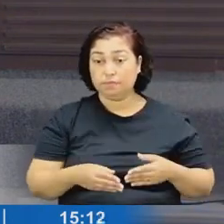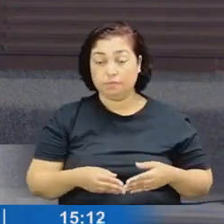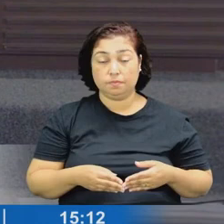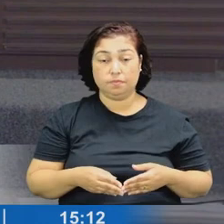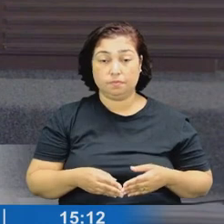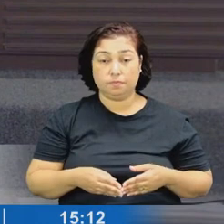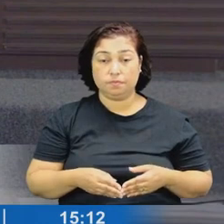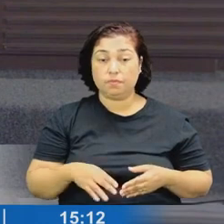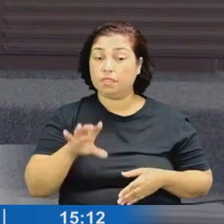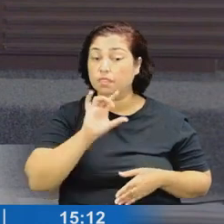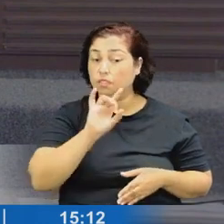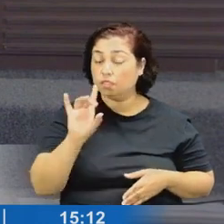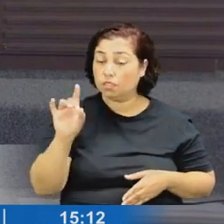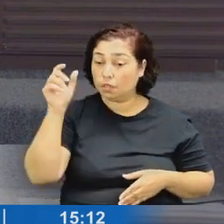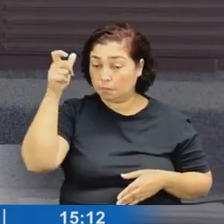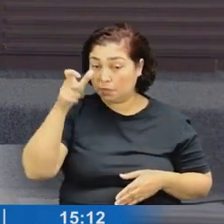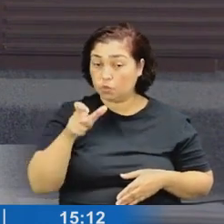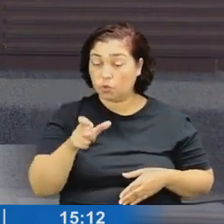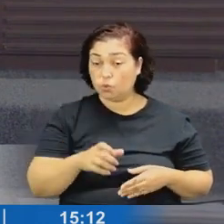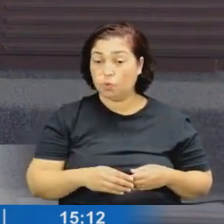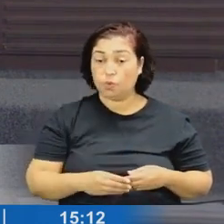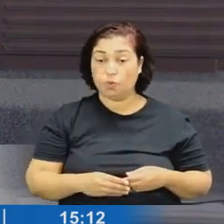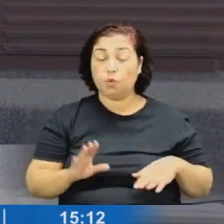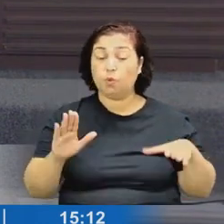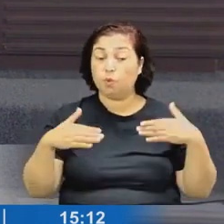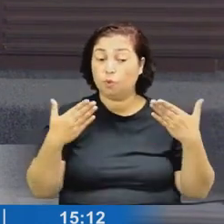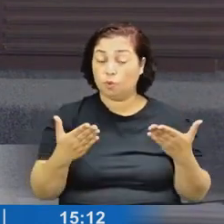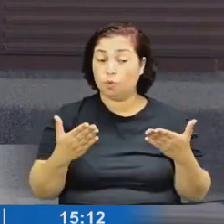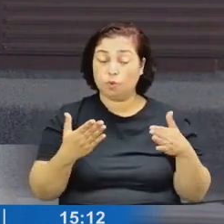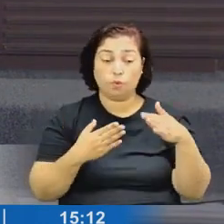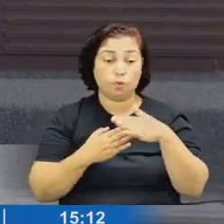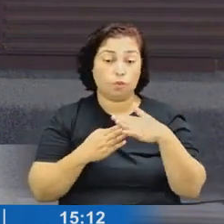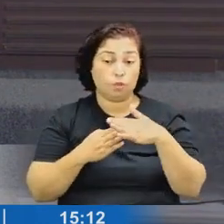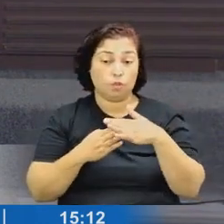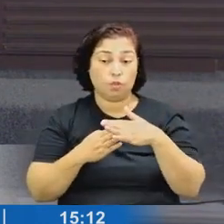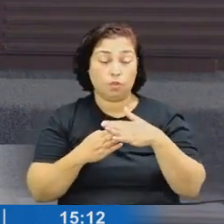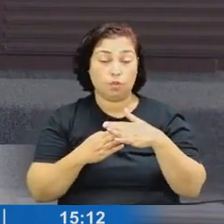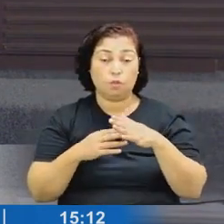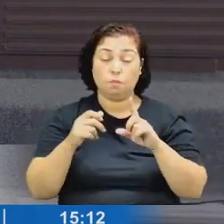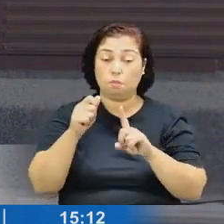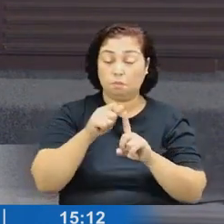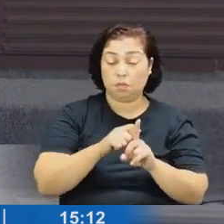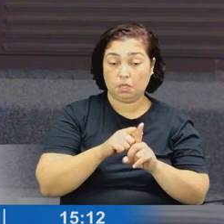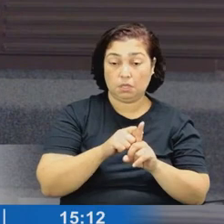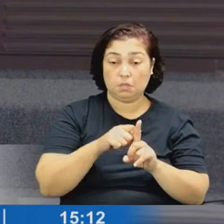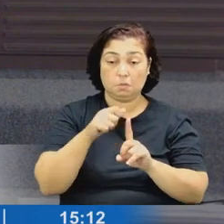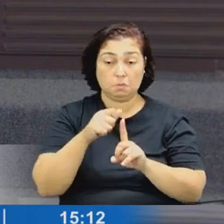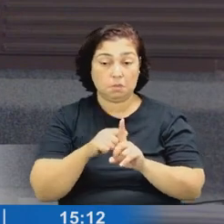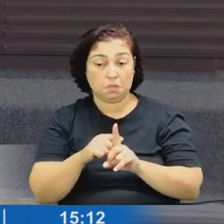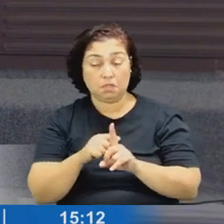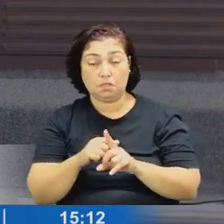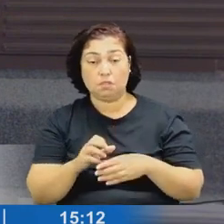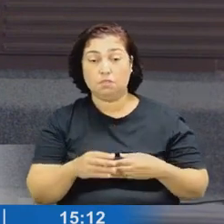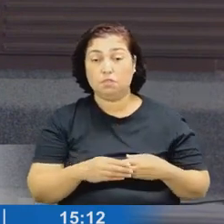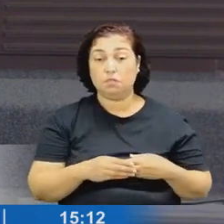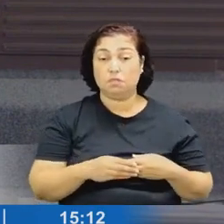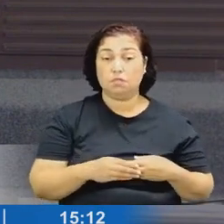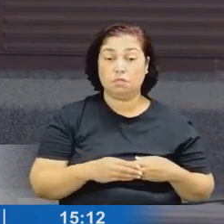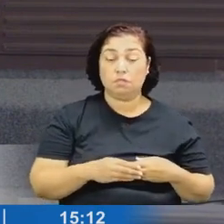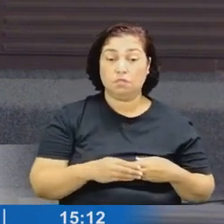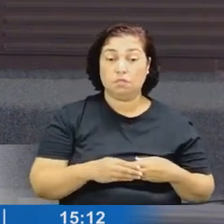também depende de cada mandato Qual é que tempo a gente vai cortar de mês e mês de Mestral